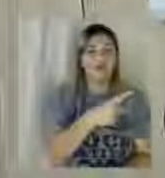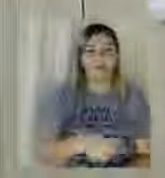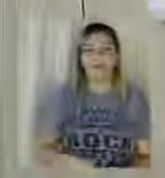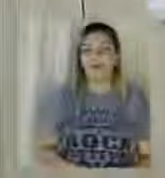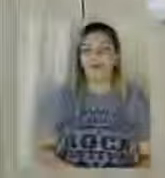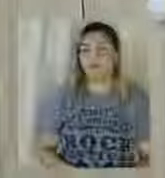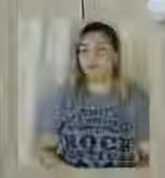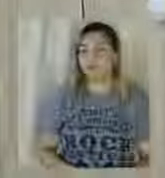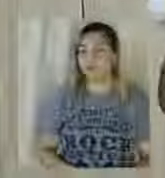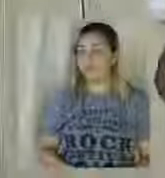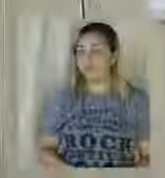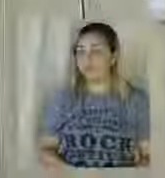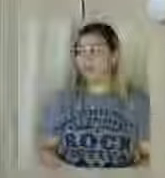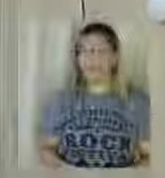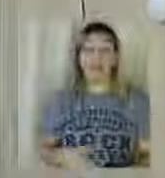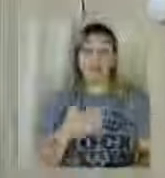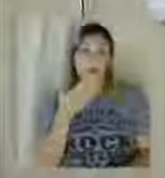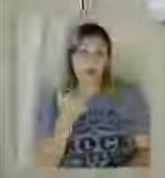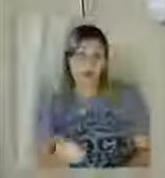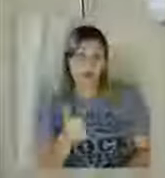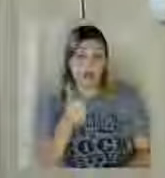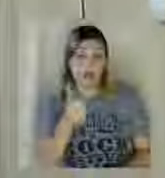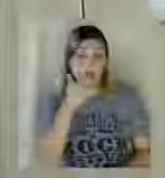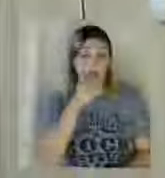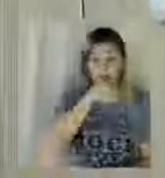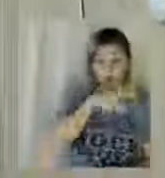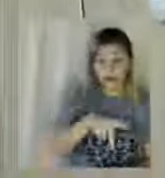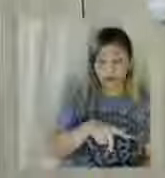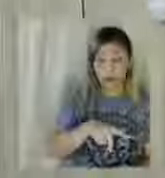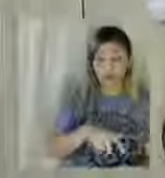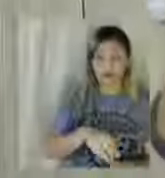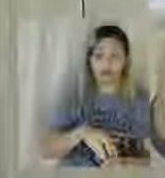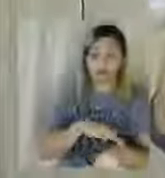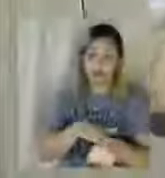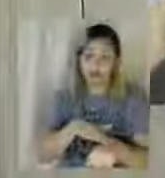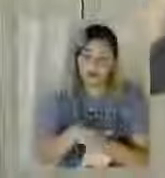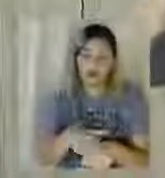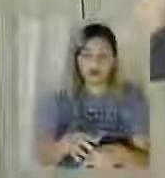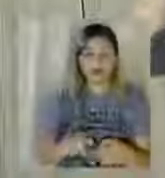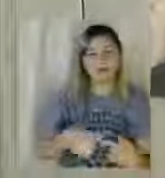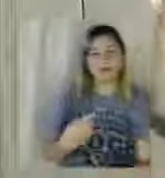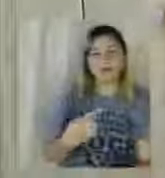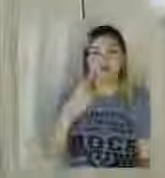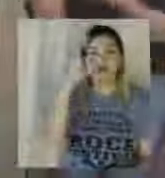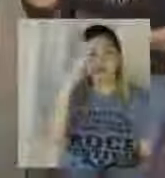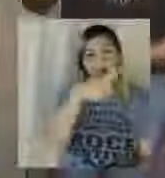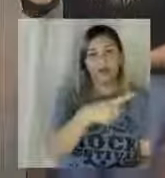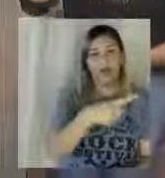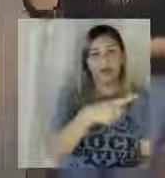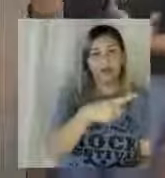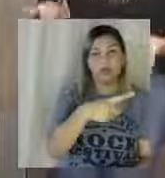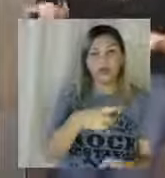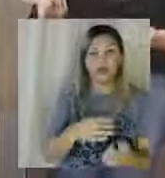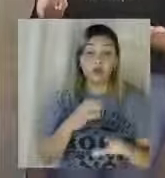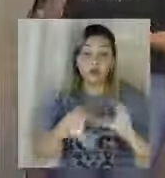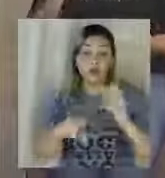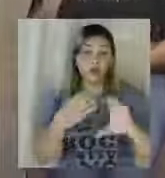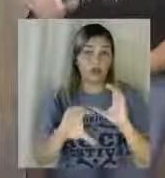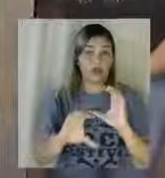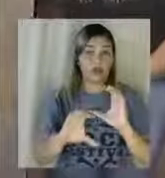Ela disse que pede a mãe dela para conversar, mas é difícil a comunicação quando não se sabe